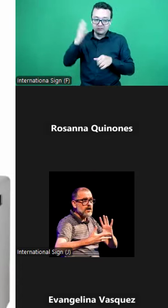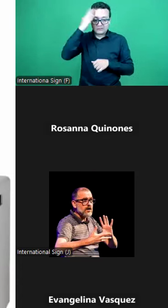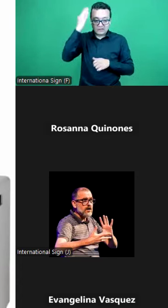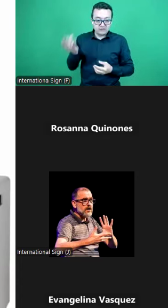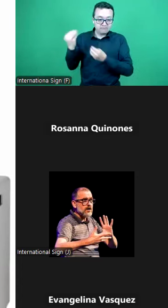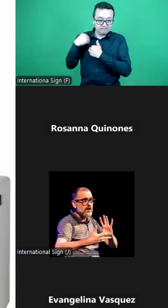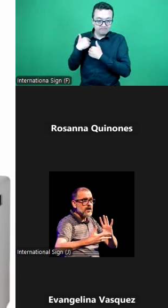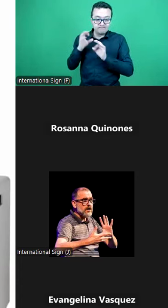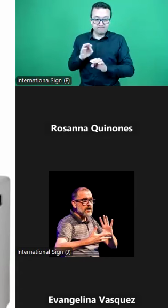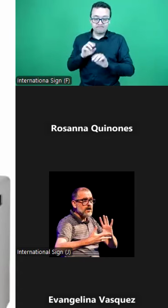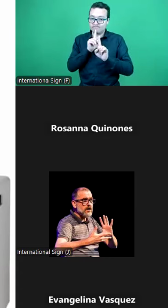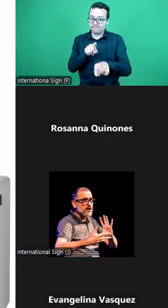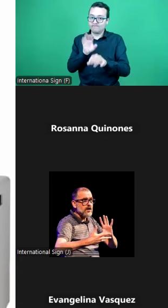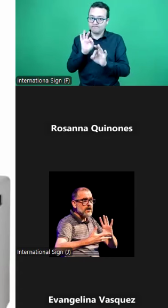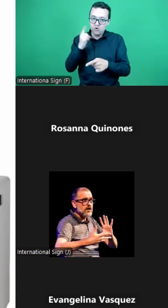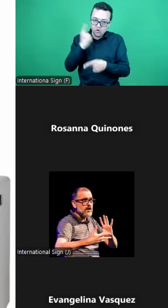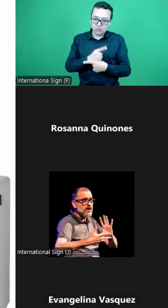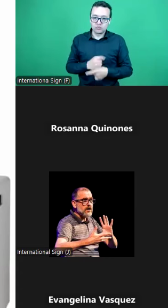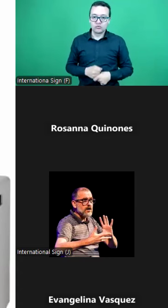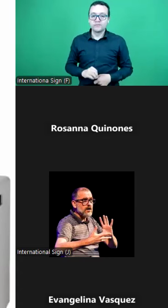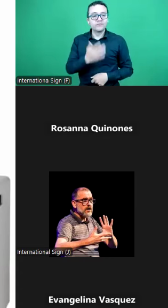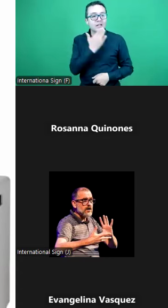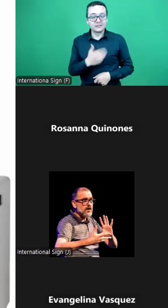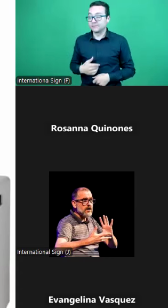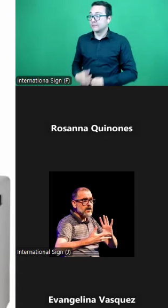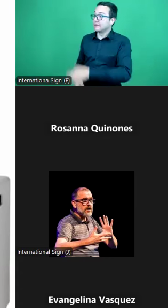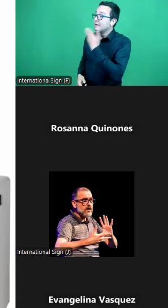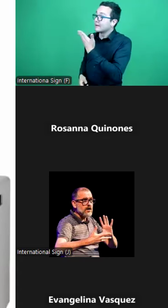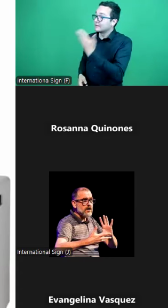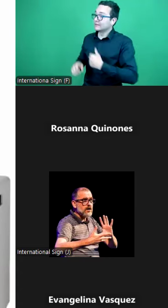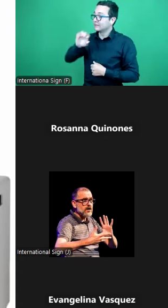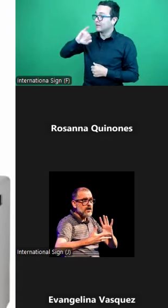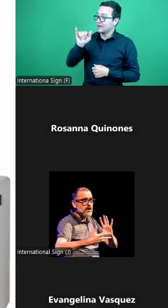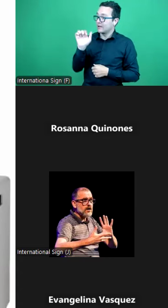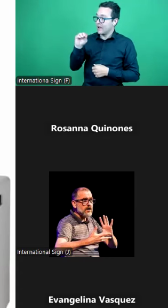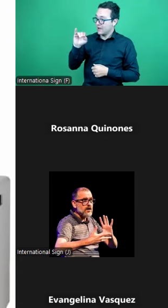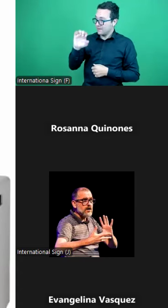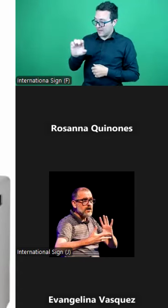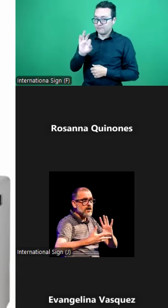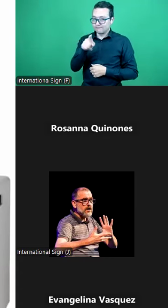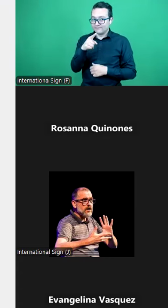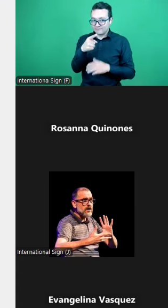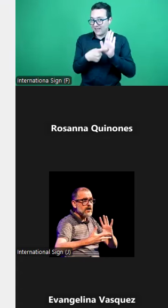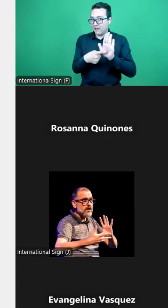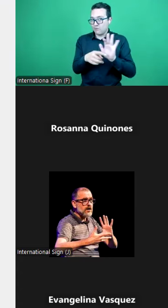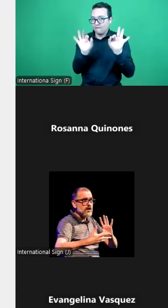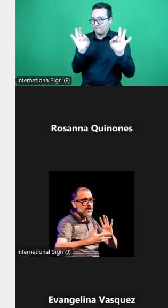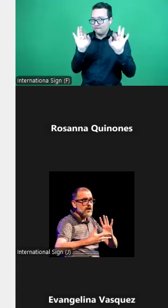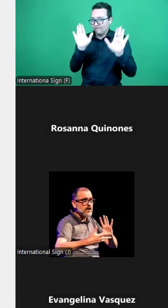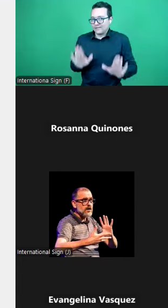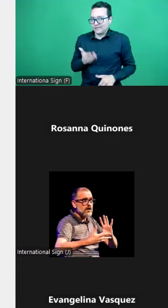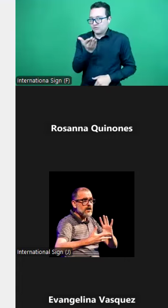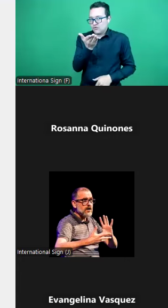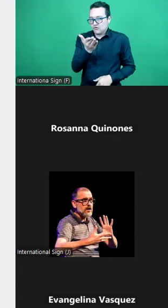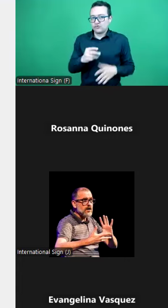em conta para ter um diagnóstico oportuno e eficiente. Muito obrigado, Jaime. É